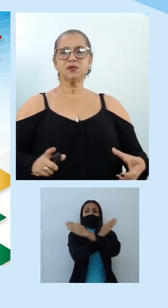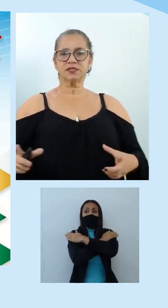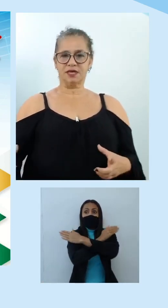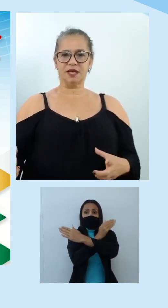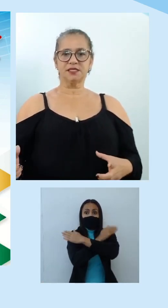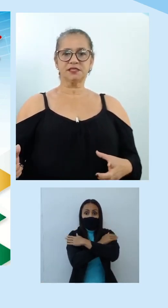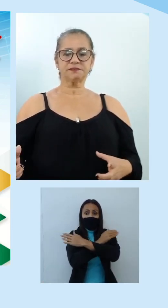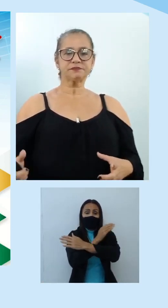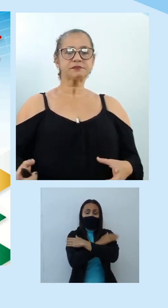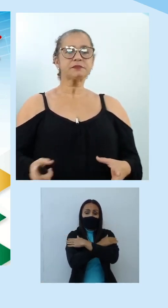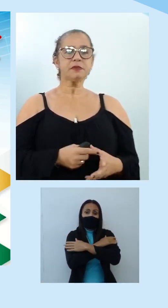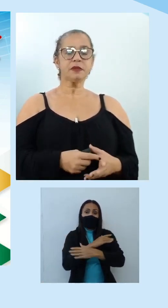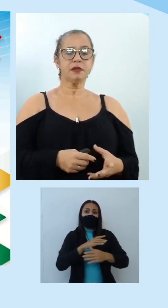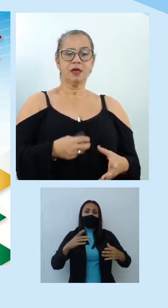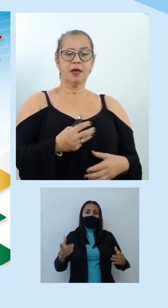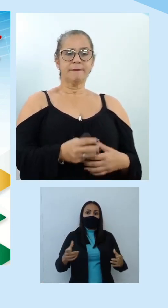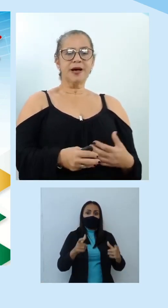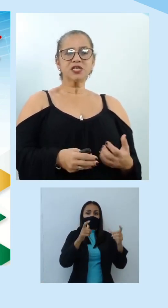classes sociais,